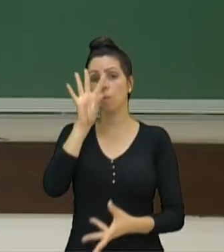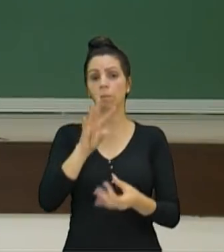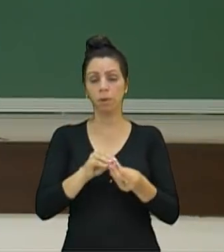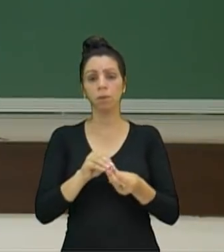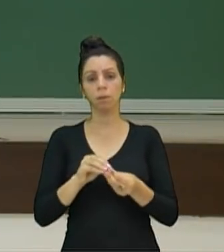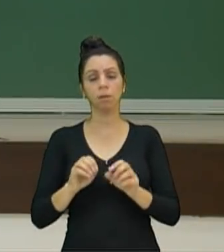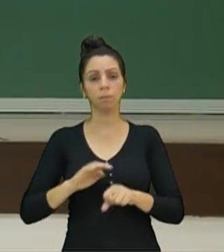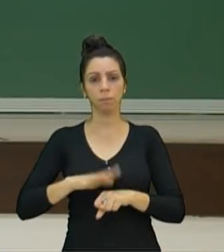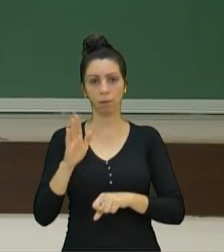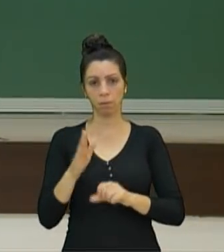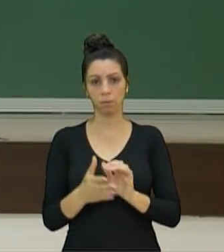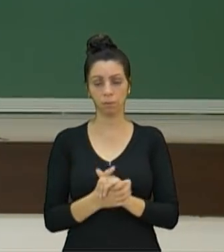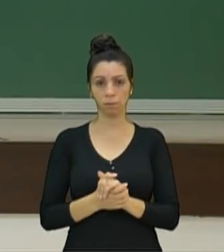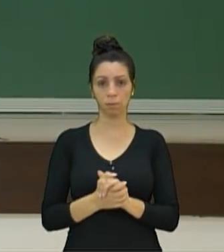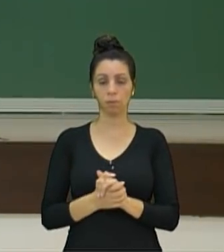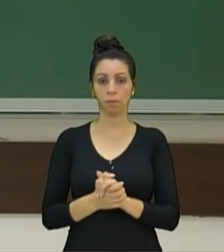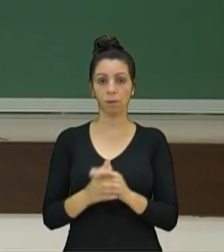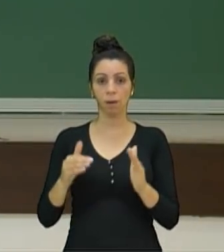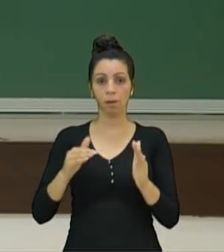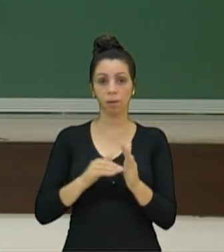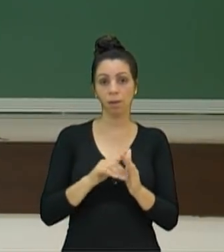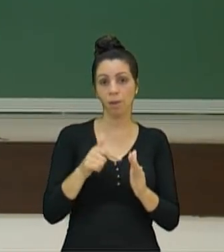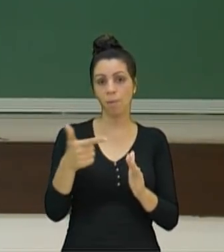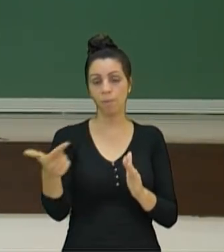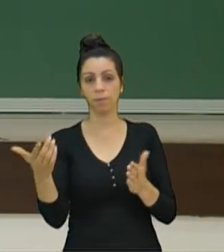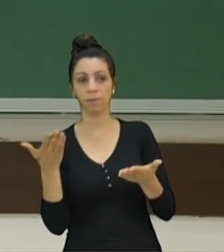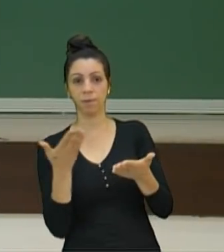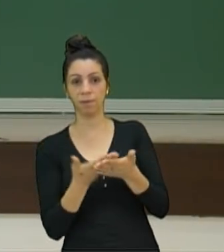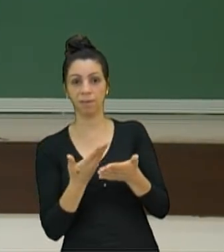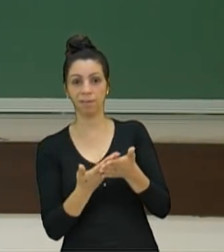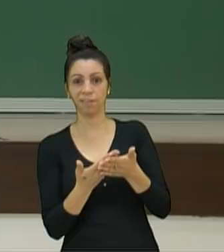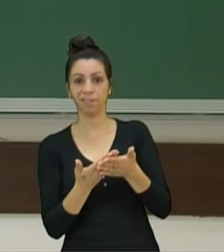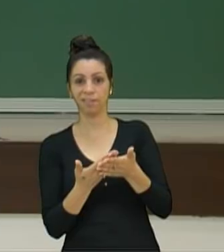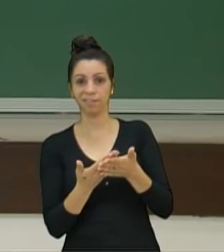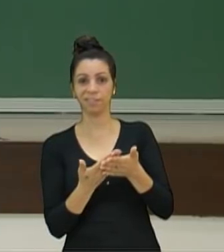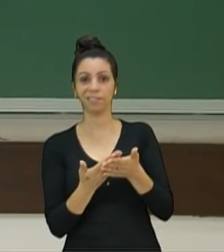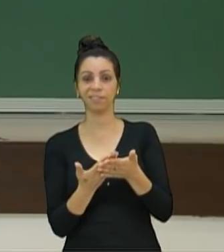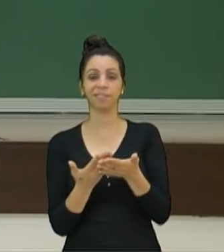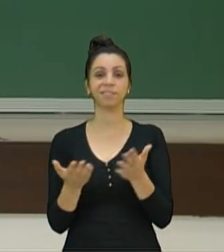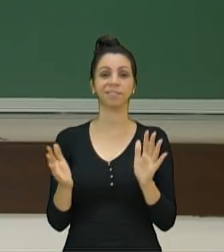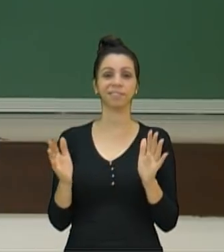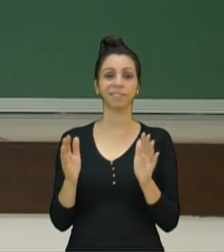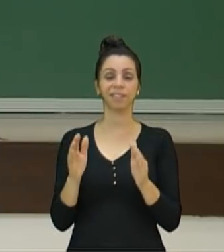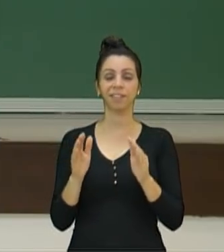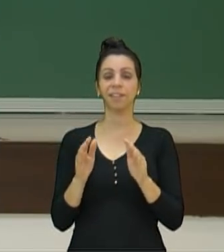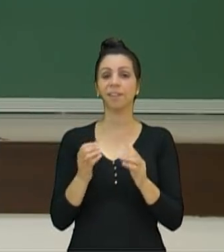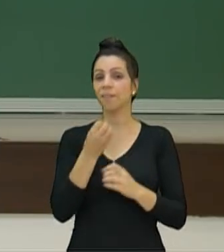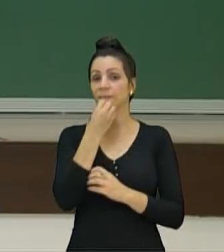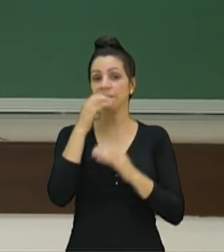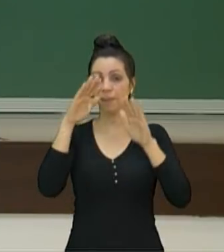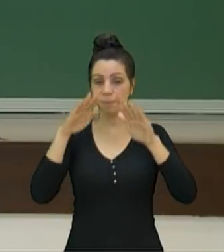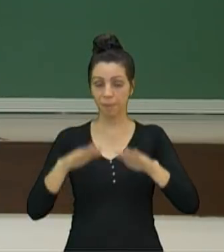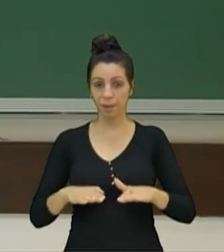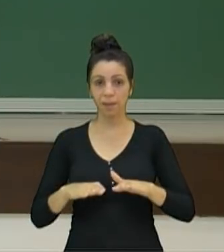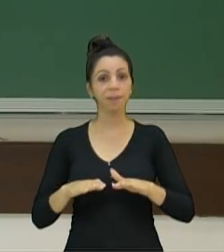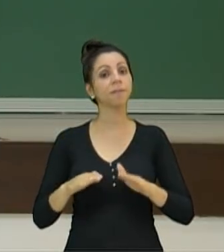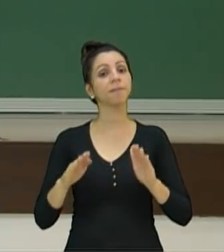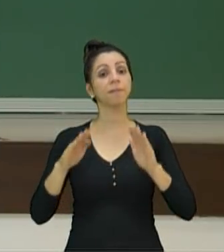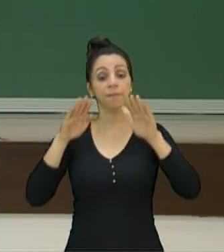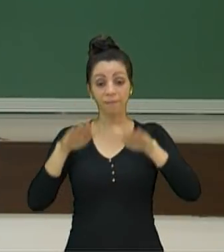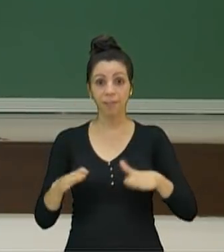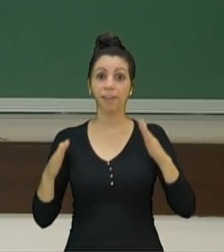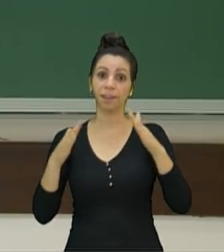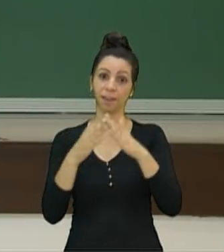pouco mais. Nos vemos na próxima aula. Até a próxima. Fique bem e, se possível,